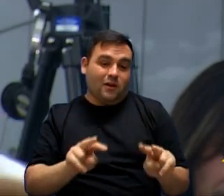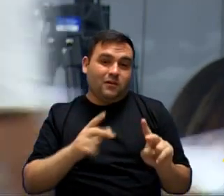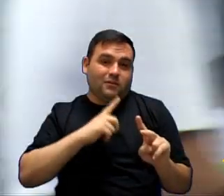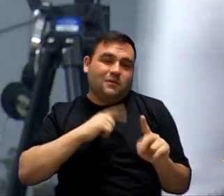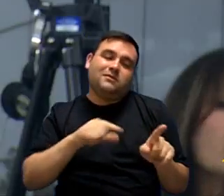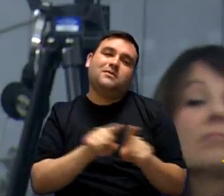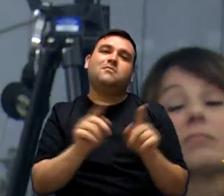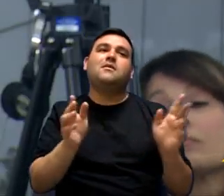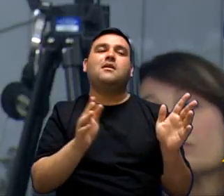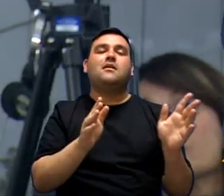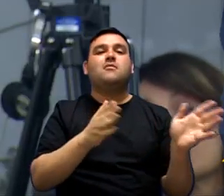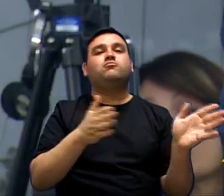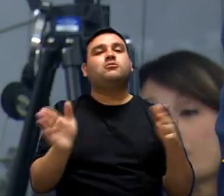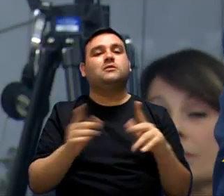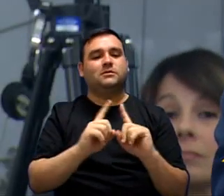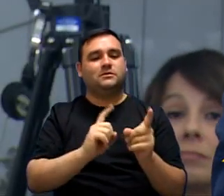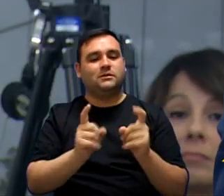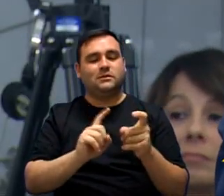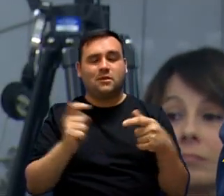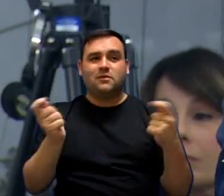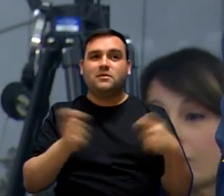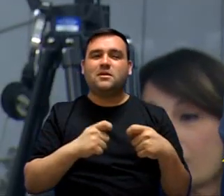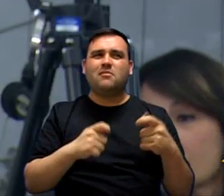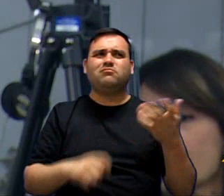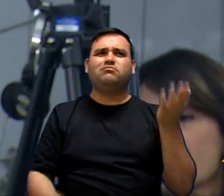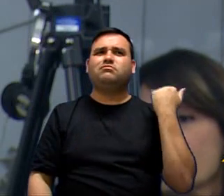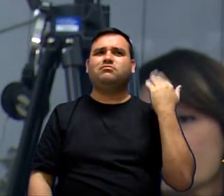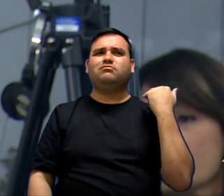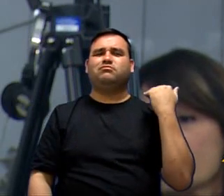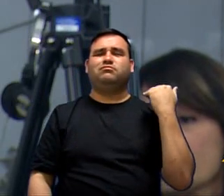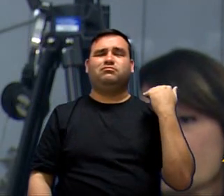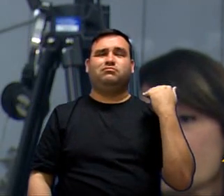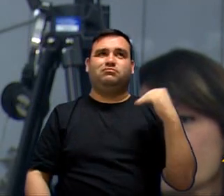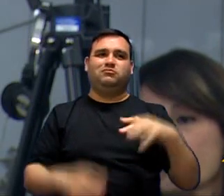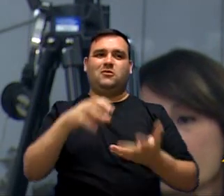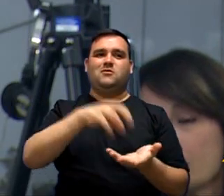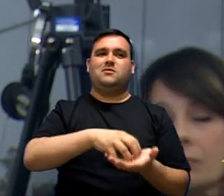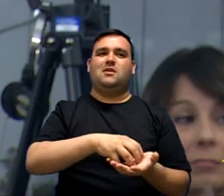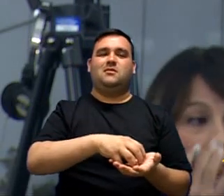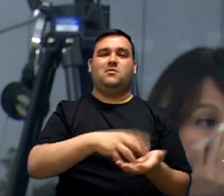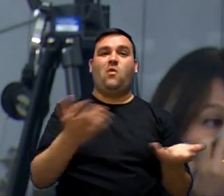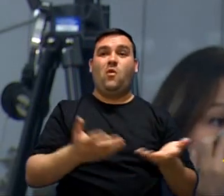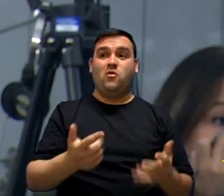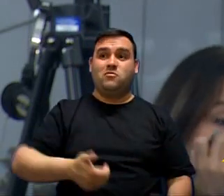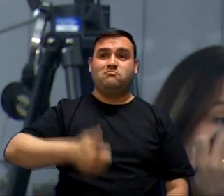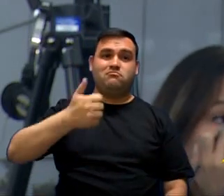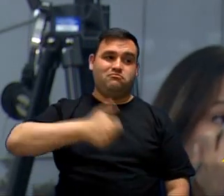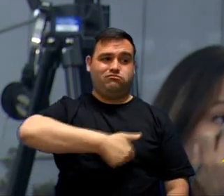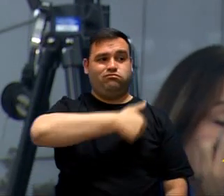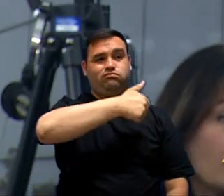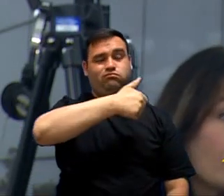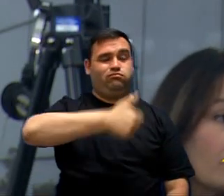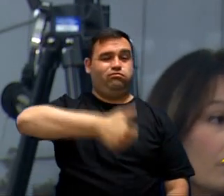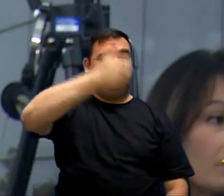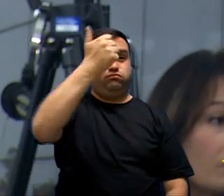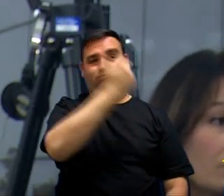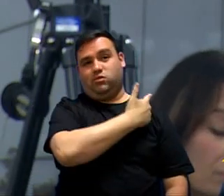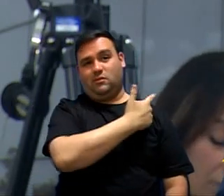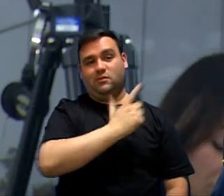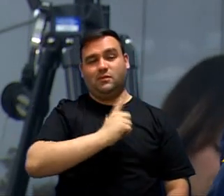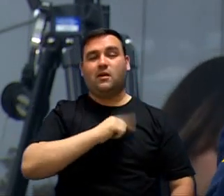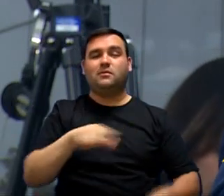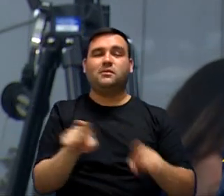e acompanham as nossas sessões muito mais do que quando ela estava no centro da cidade. E fazemos aqui também,